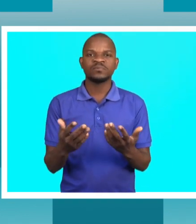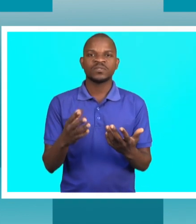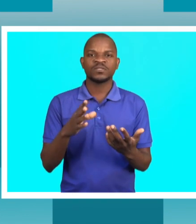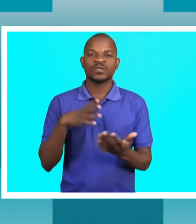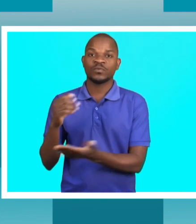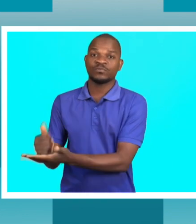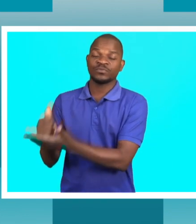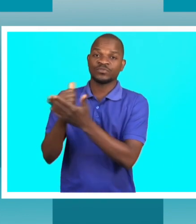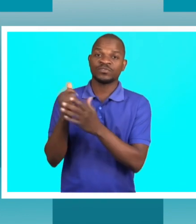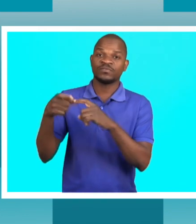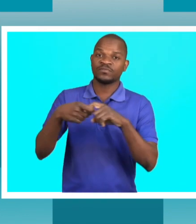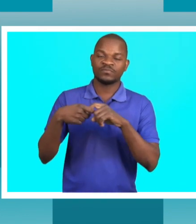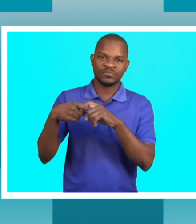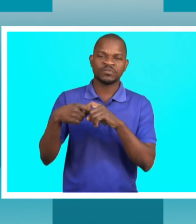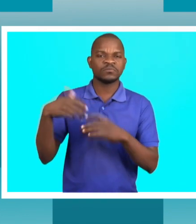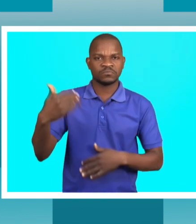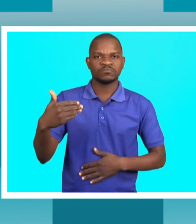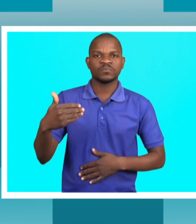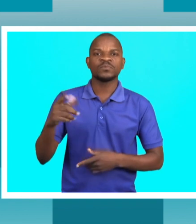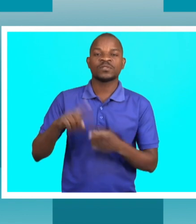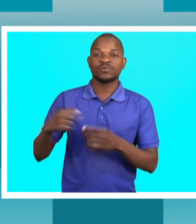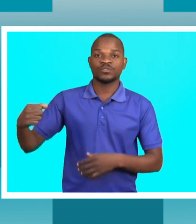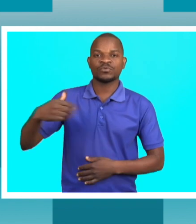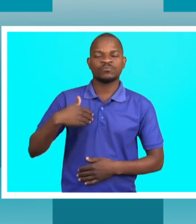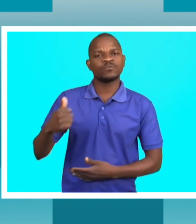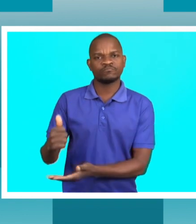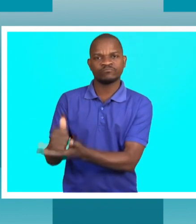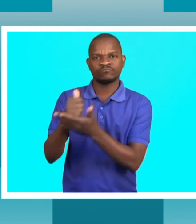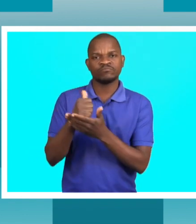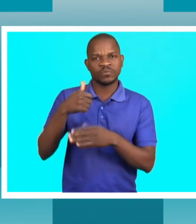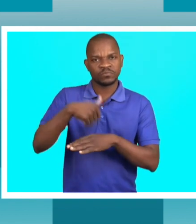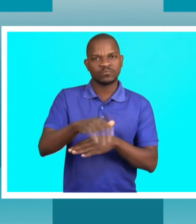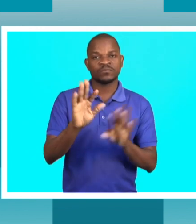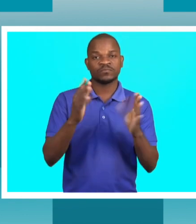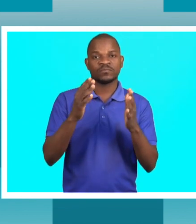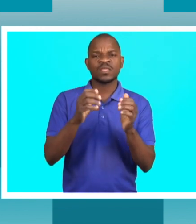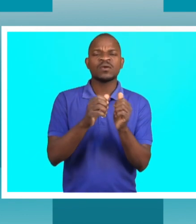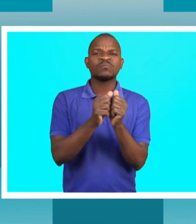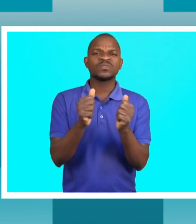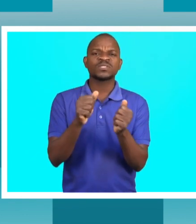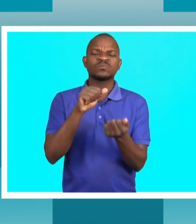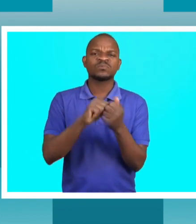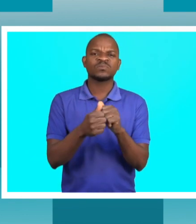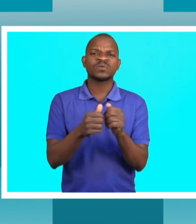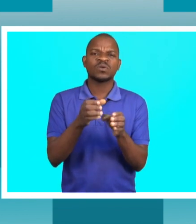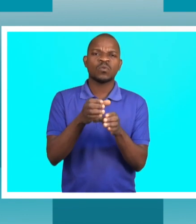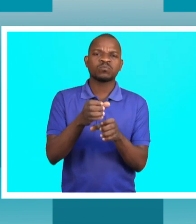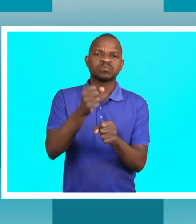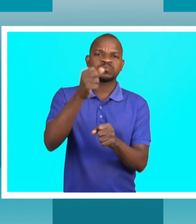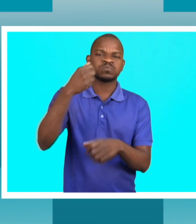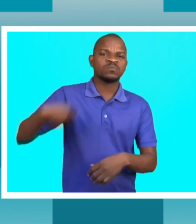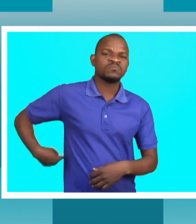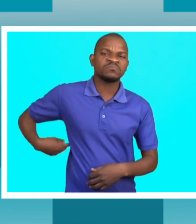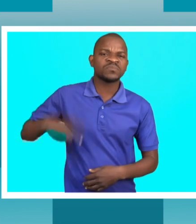Tenho ajuda da família, tenho ajudado a minha esposa, todos. Estou a viver normalmente. Mas, afinal, o que é a lesão medular